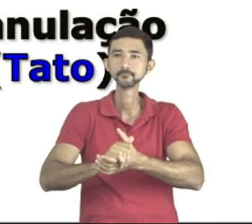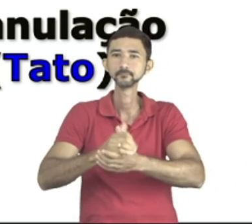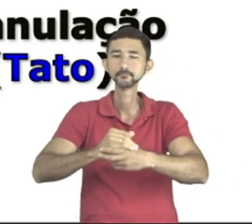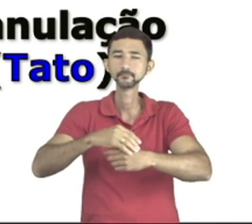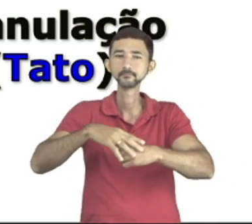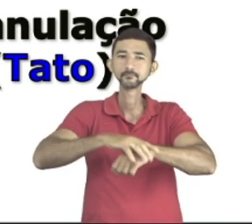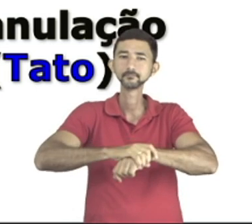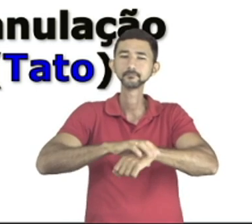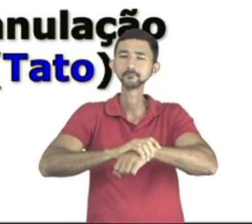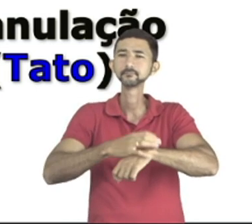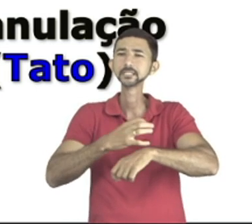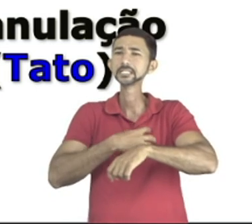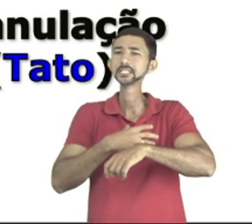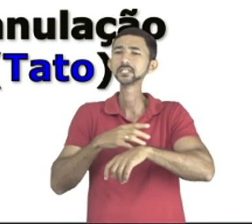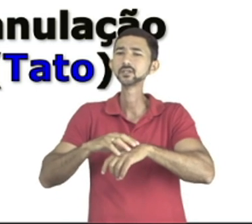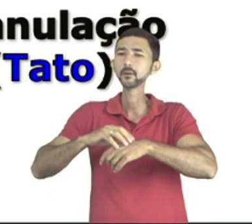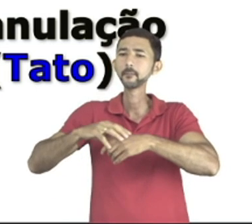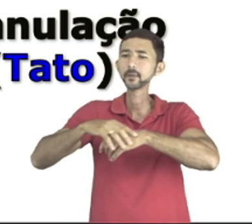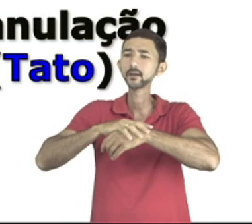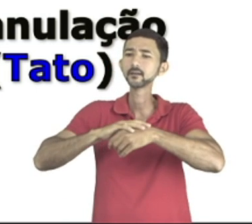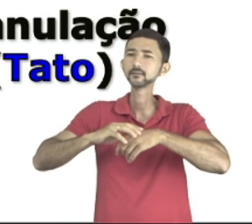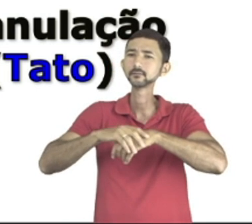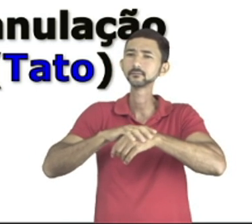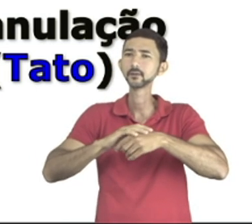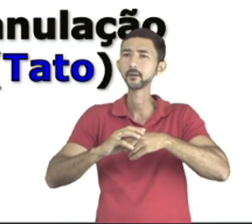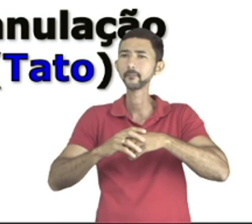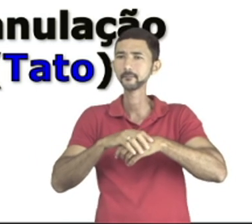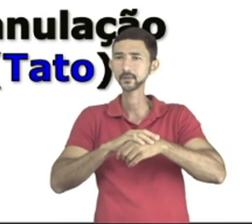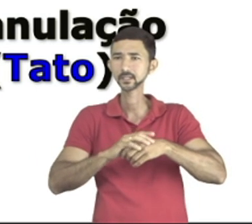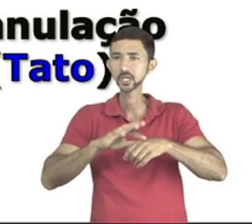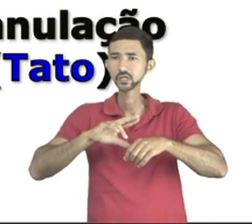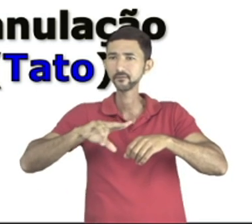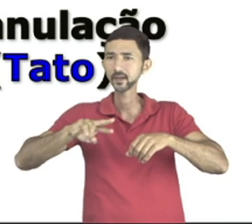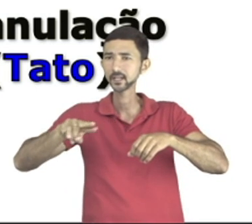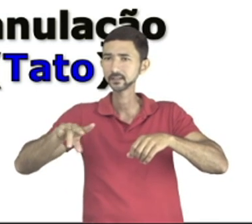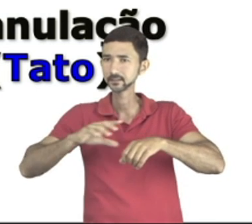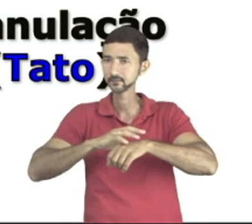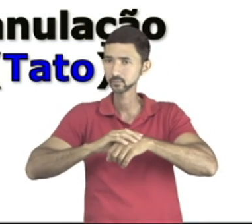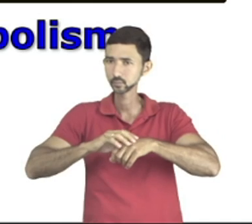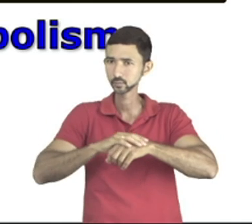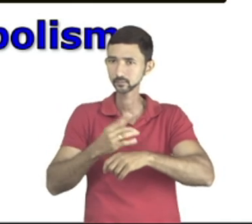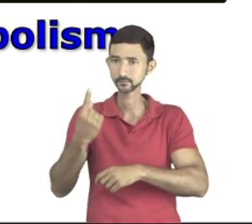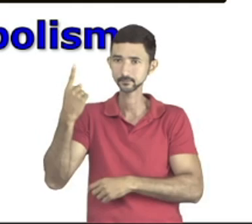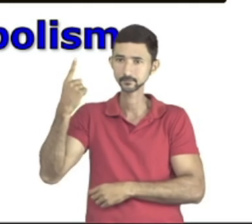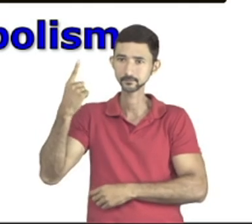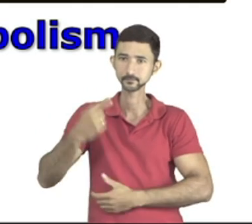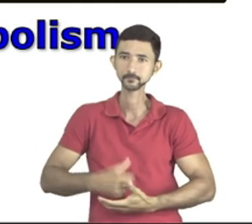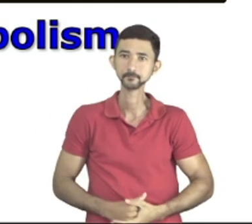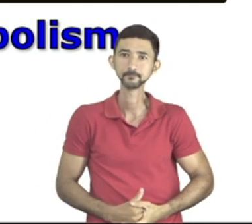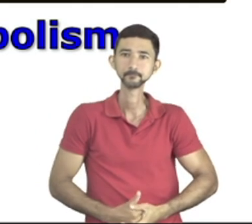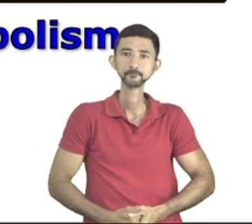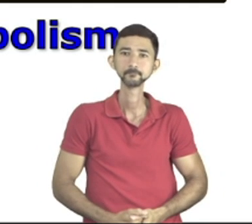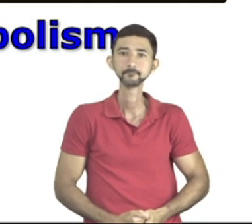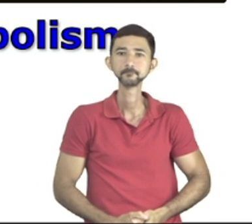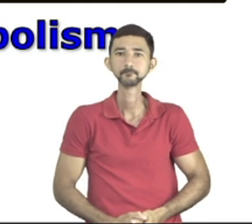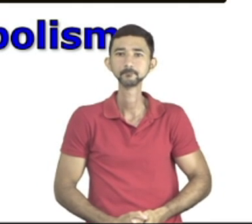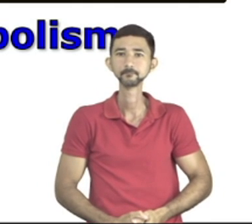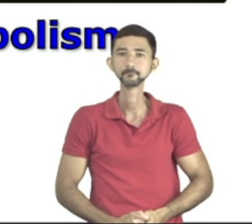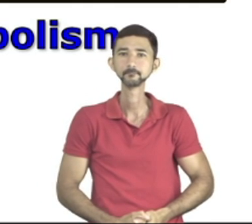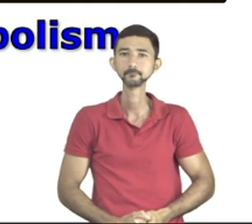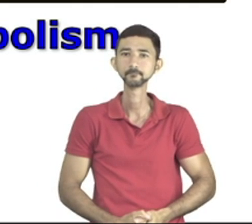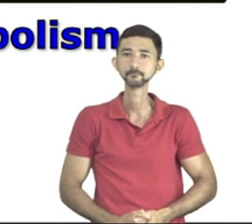uma delas, você consegue perceber a textura, você consegue perceber a diferença entre elas. Tá?